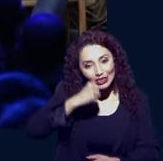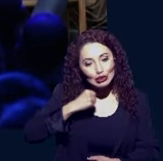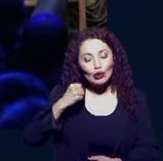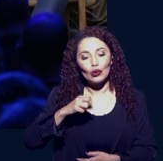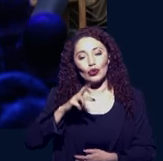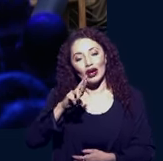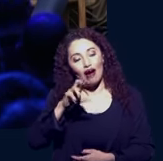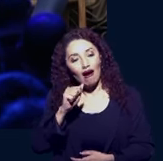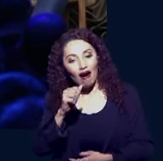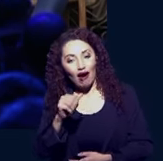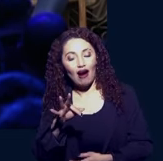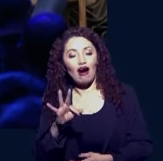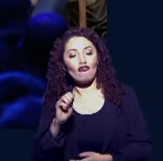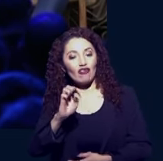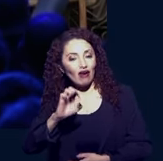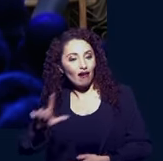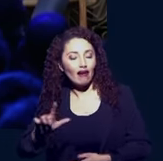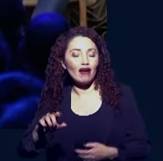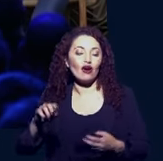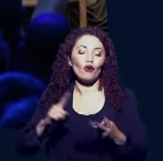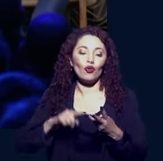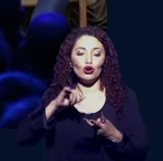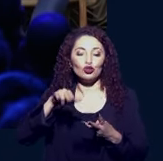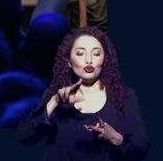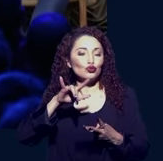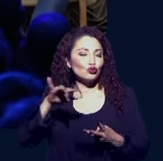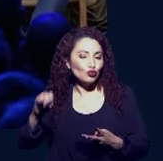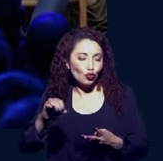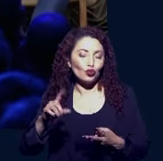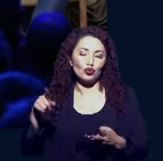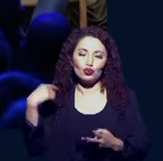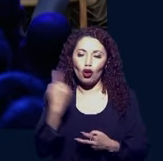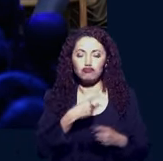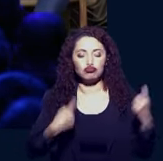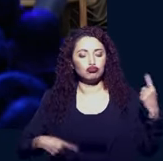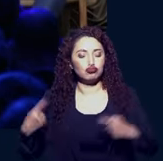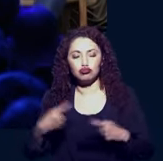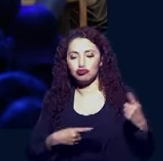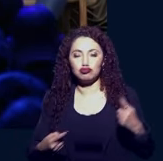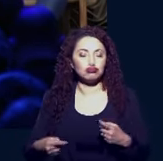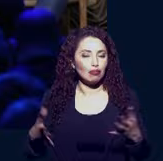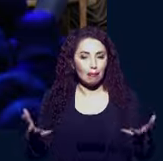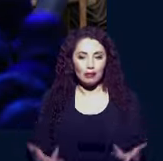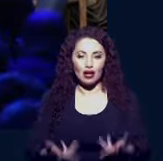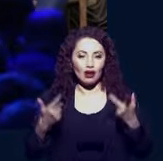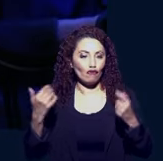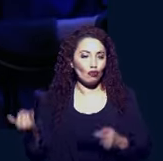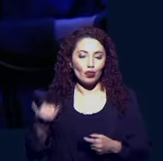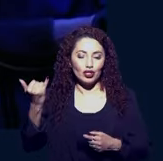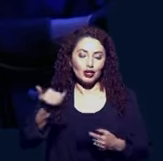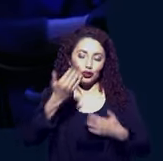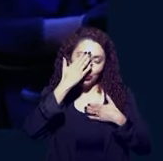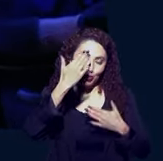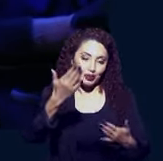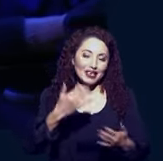Rafael Júlio pelo pelos pontos pelo debate acho que muito rico e agradecer a presença de todos muito obrigado